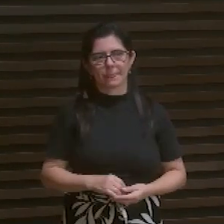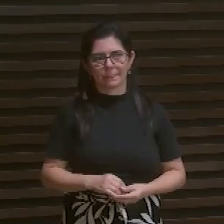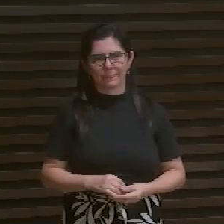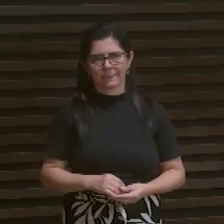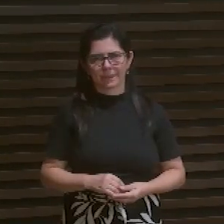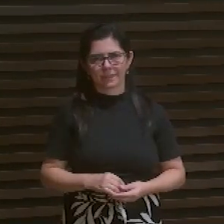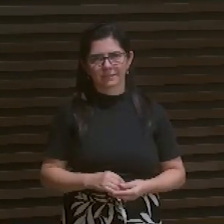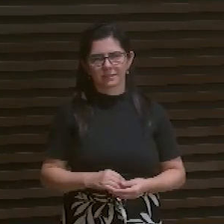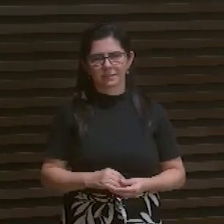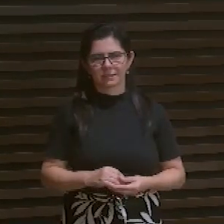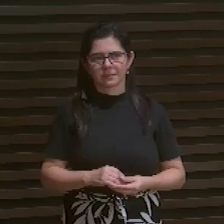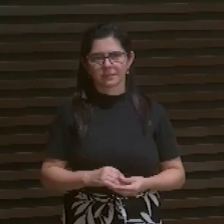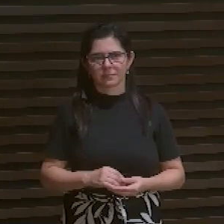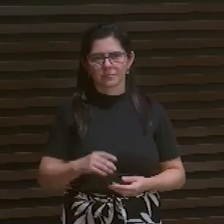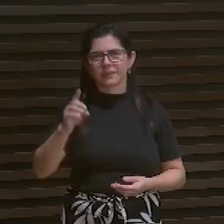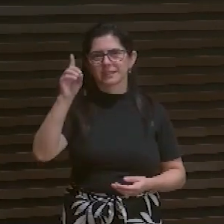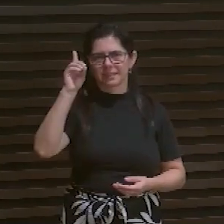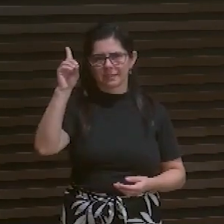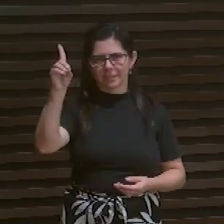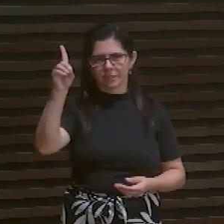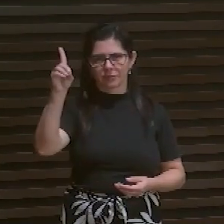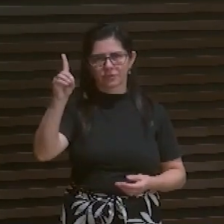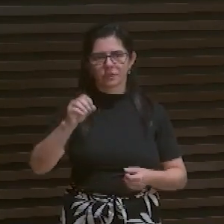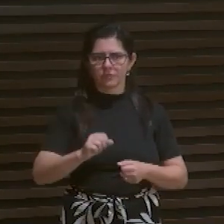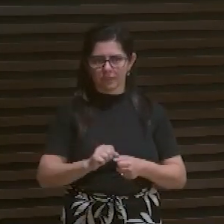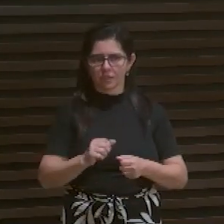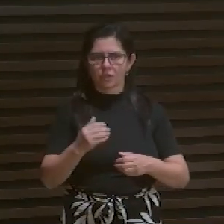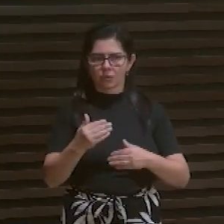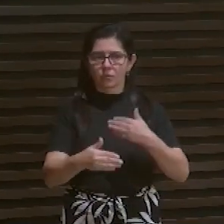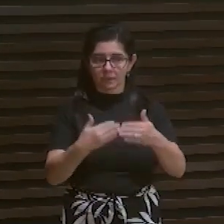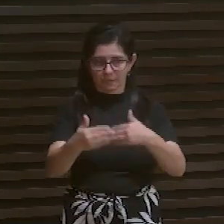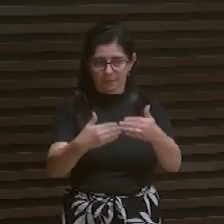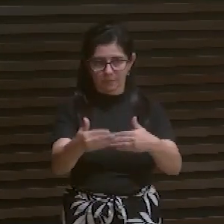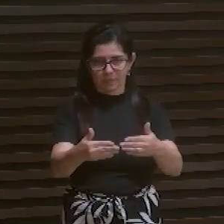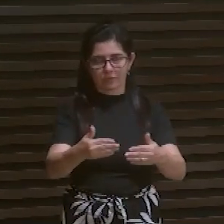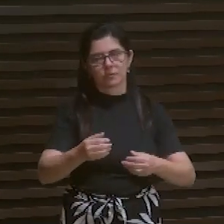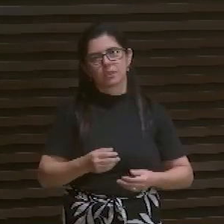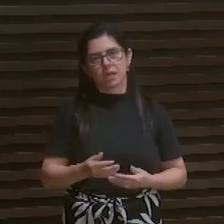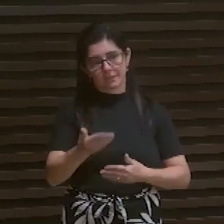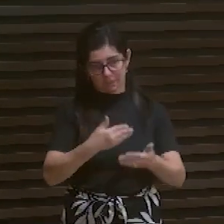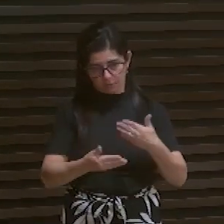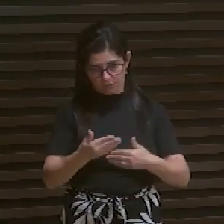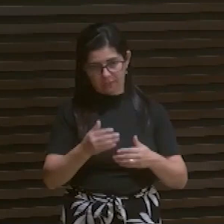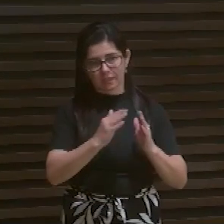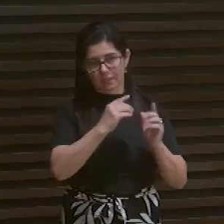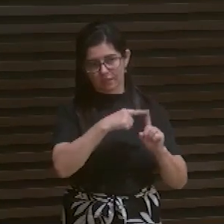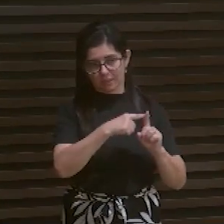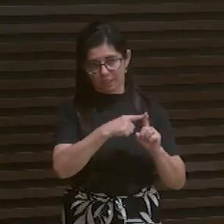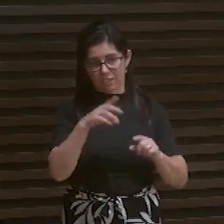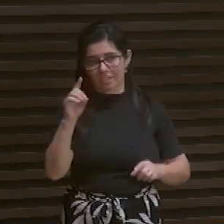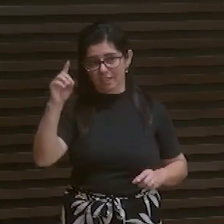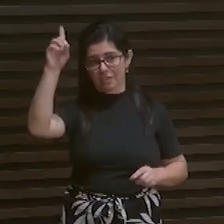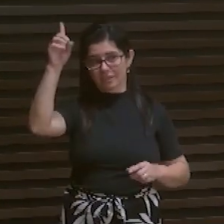Então, amados, é Deus que efetua o crescimento por meio da igreja. É Ele, é só Ele que pode. O nosso papel, que nós